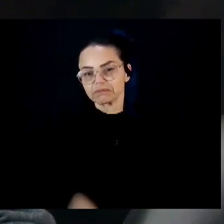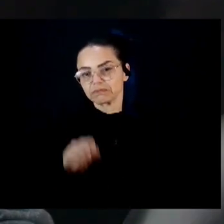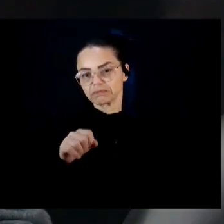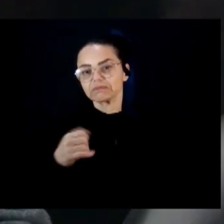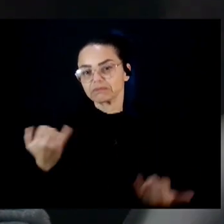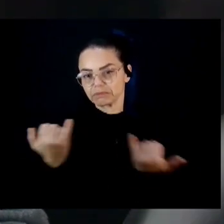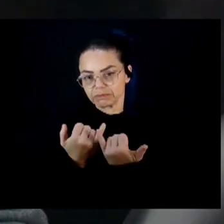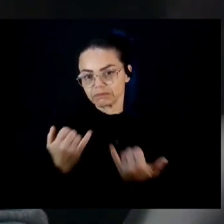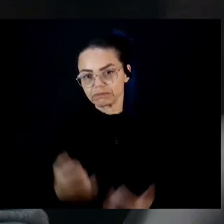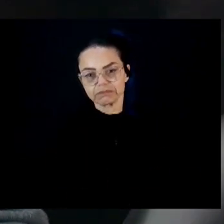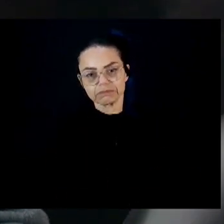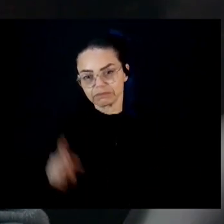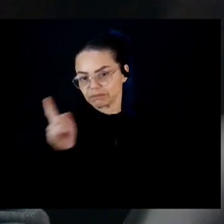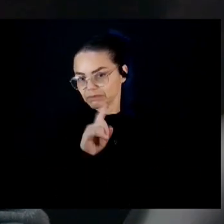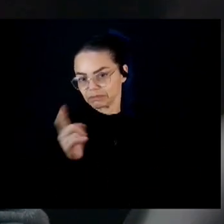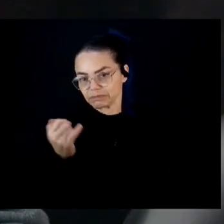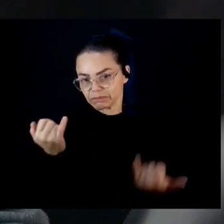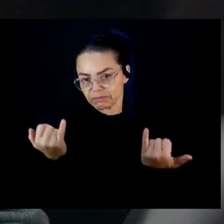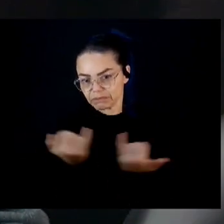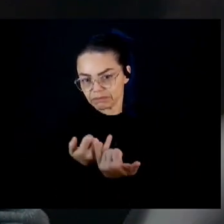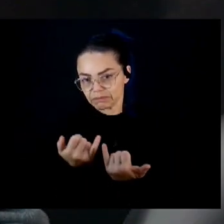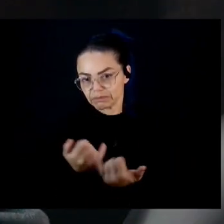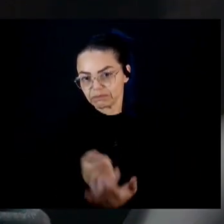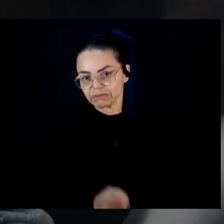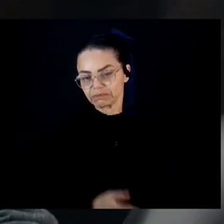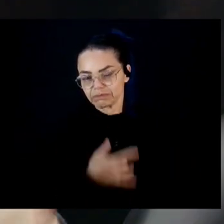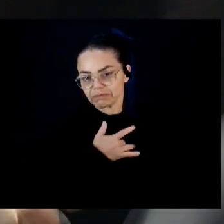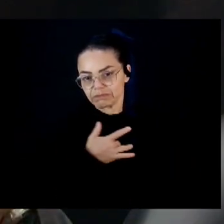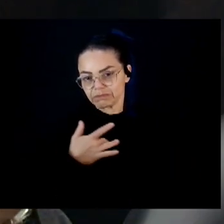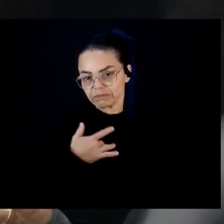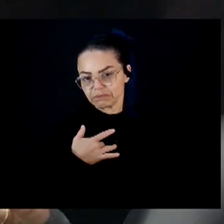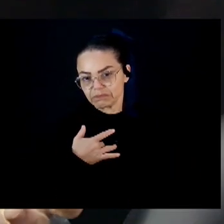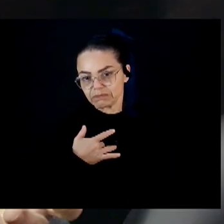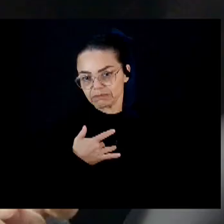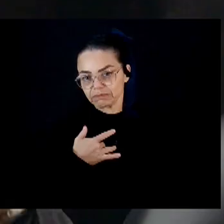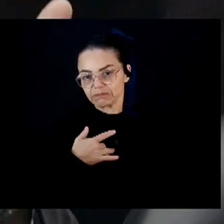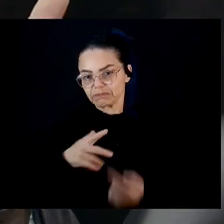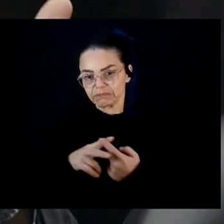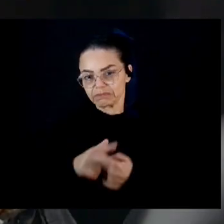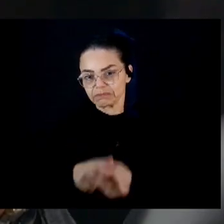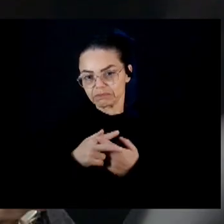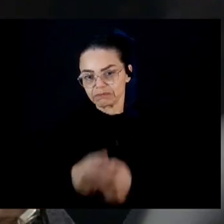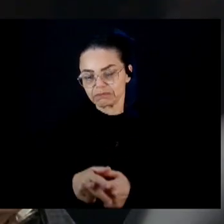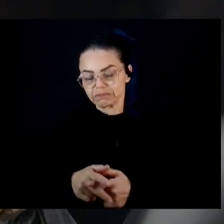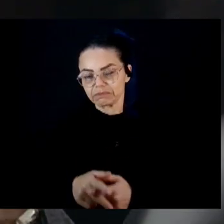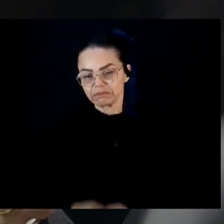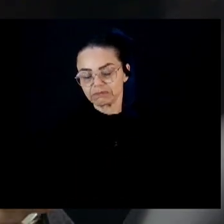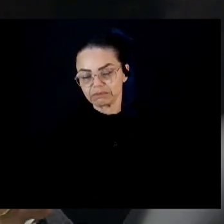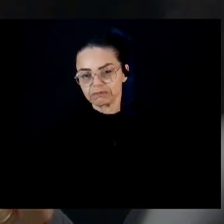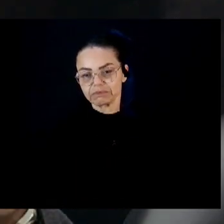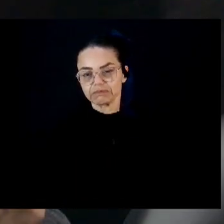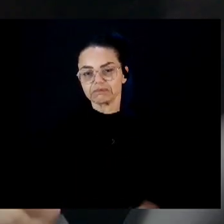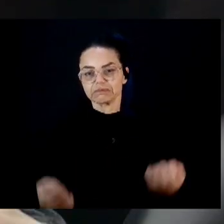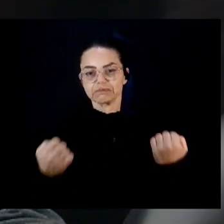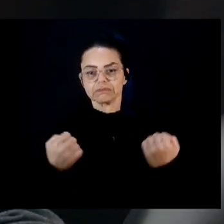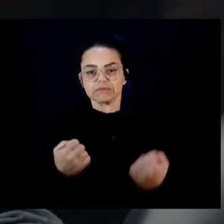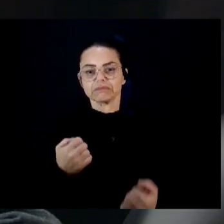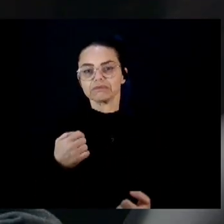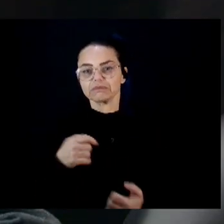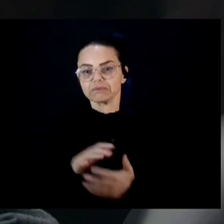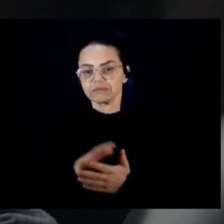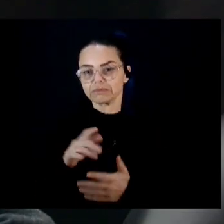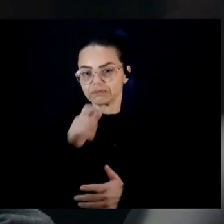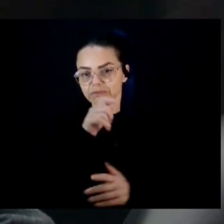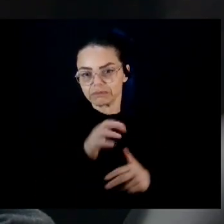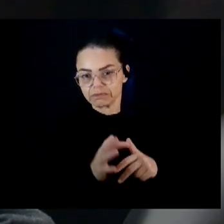emagrecimento, mas não é um emagrecimento que a gente considera saudável, com manutenção da massa magra, com massa muscular boa, levar o paciente